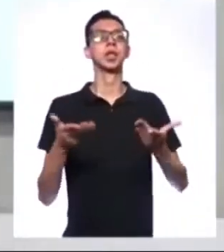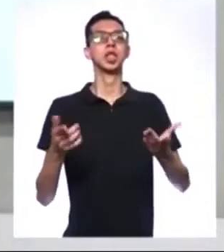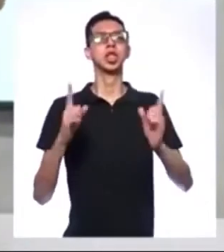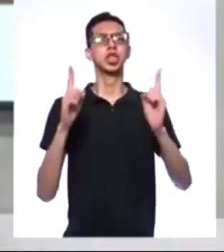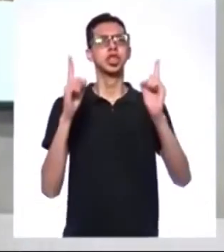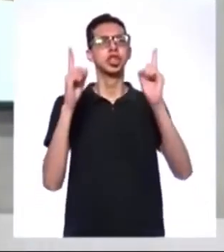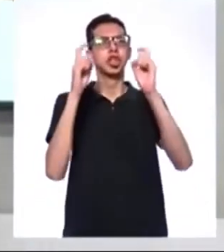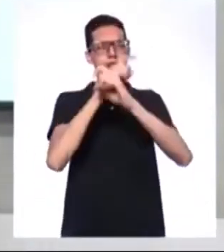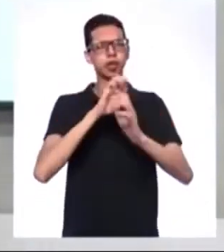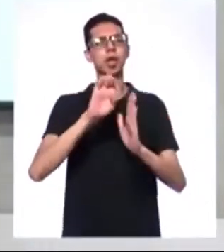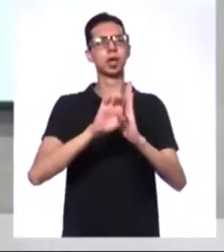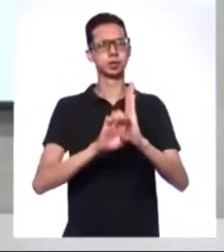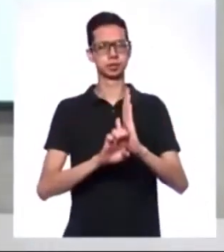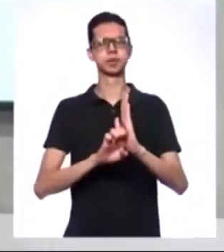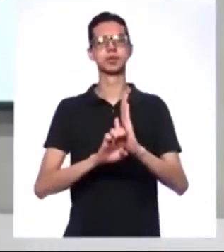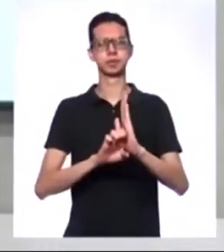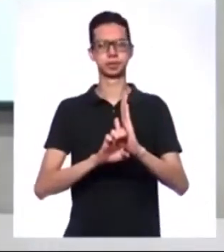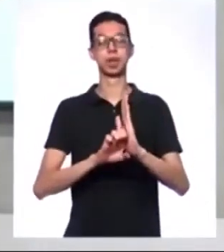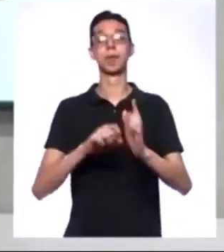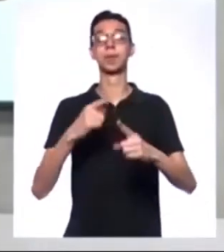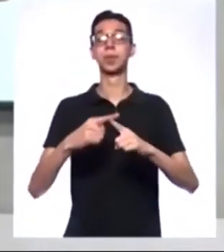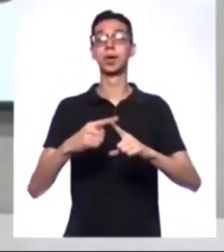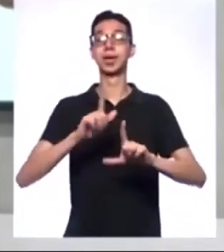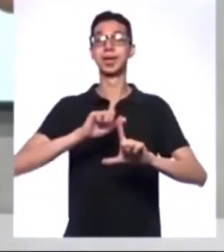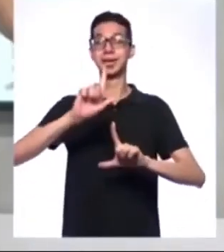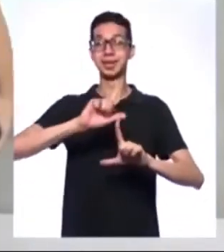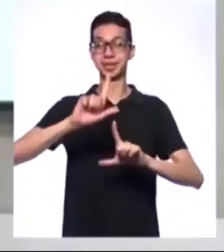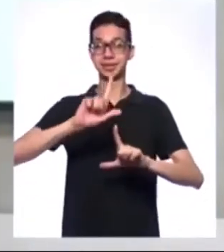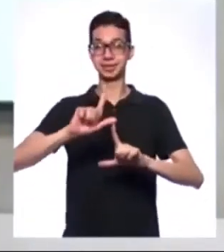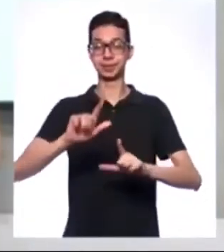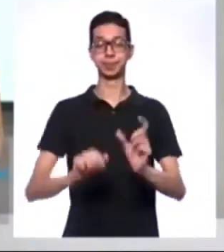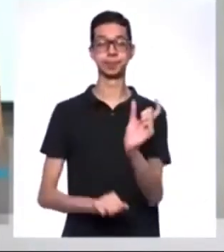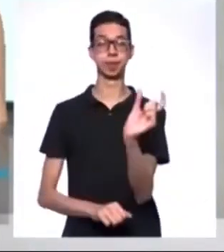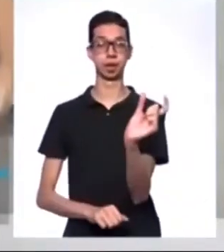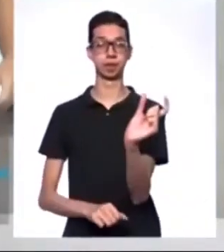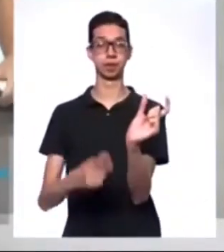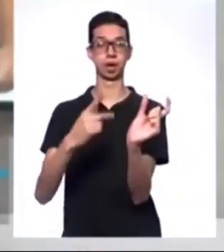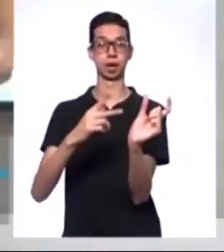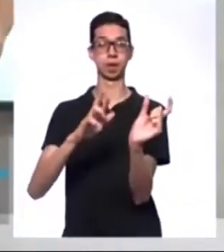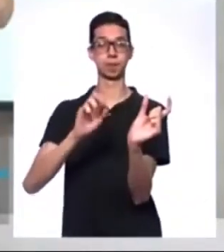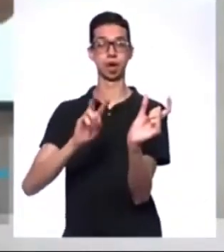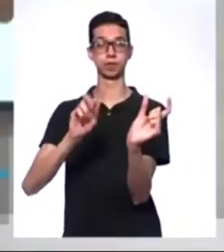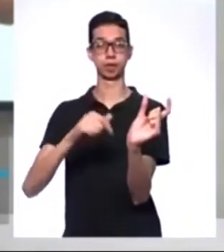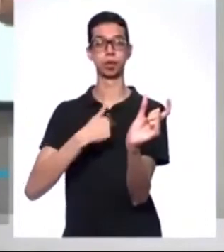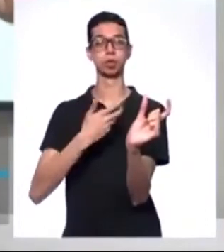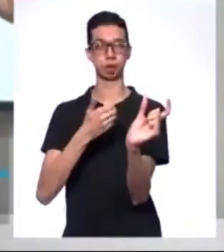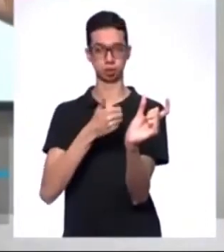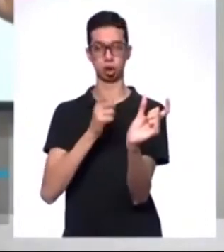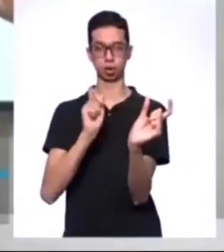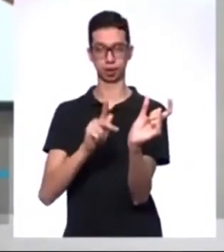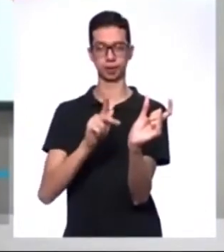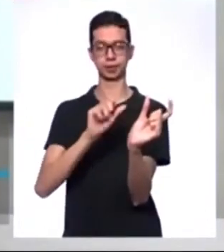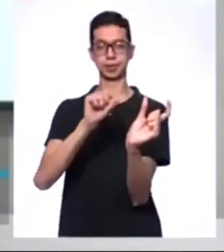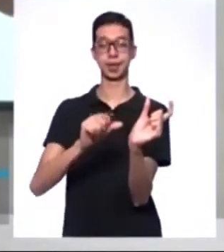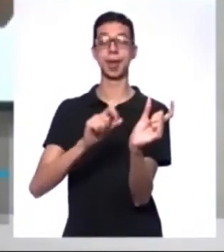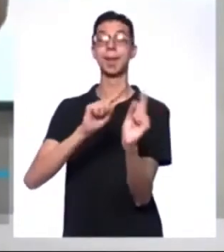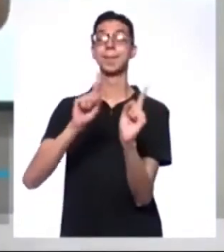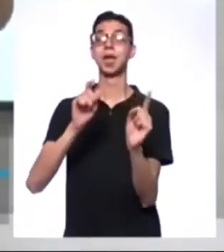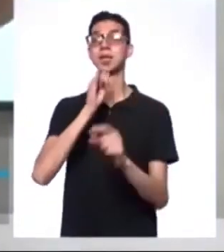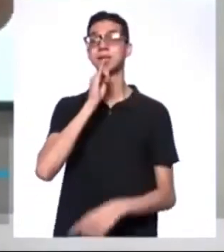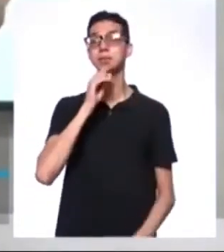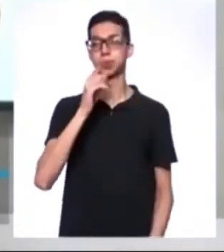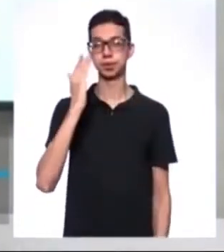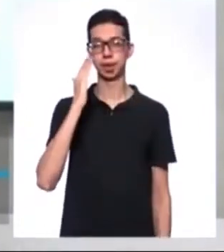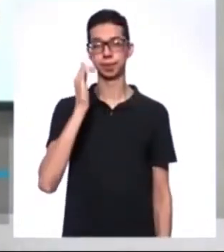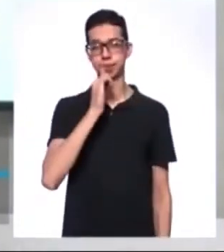difícil porque eu quero listar as letras da palavra prova só que eu quero colocar em ordem alfabética sabe